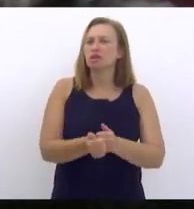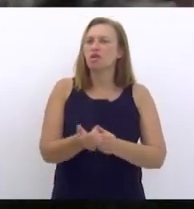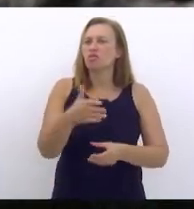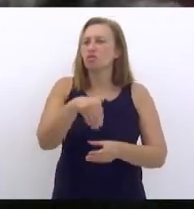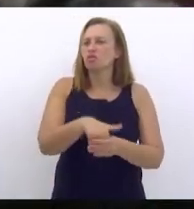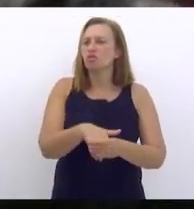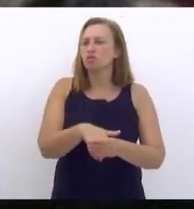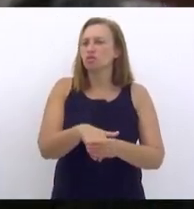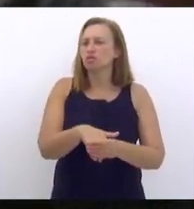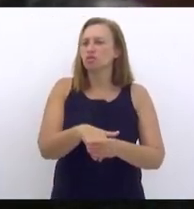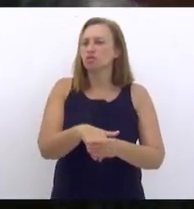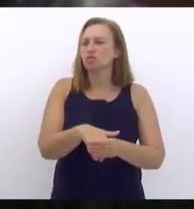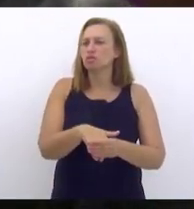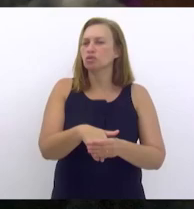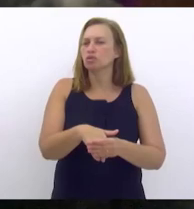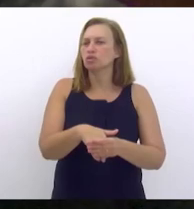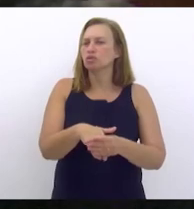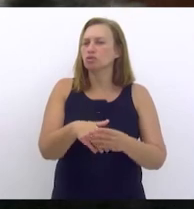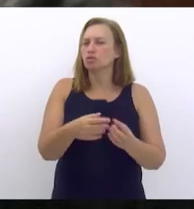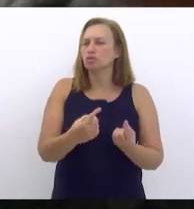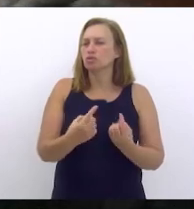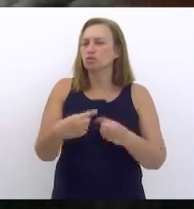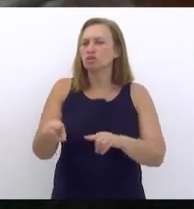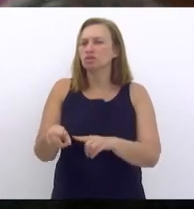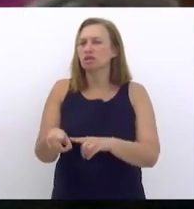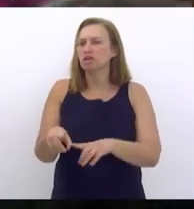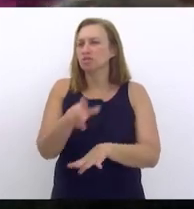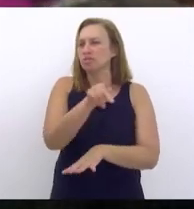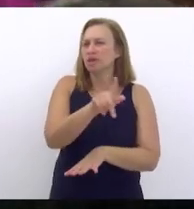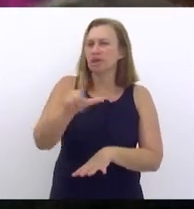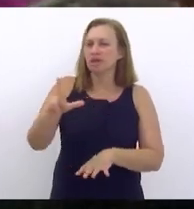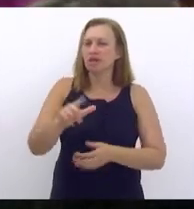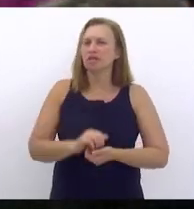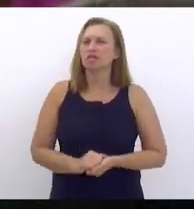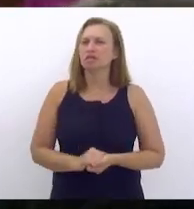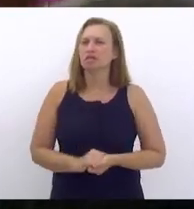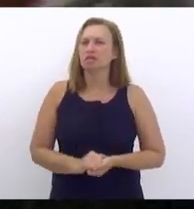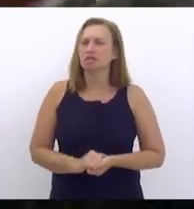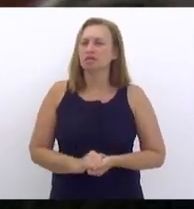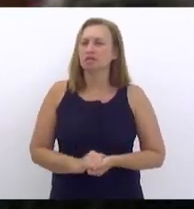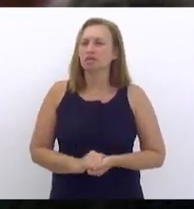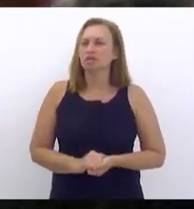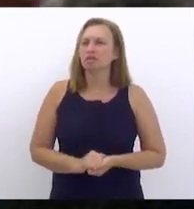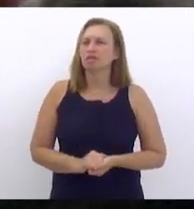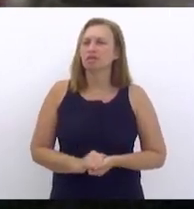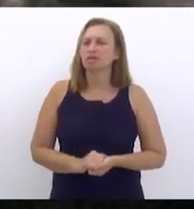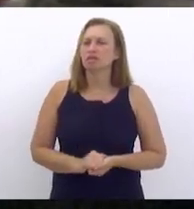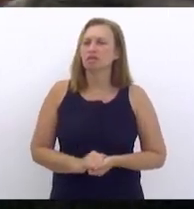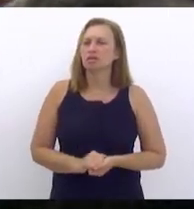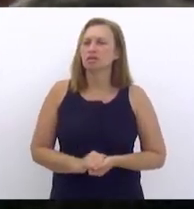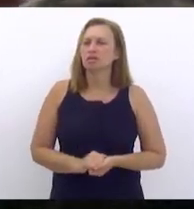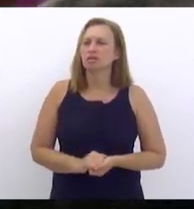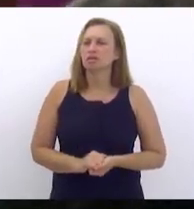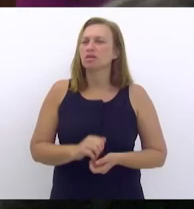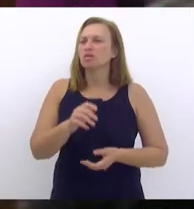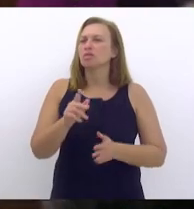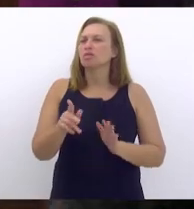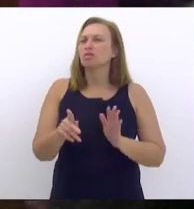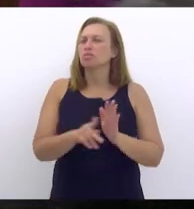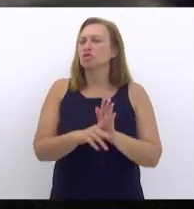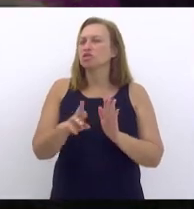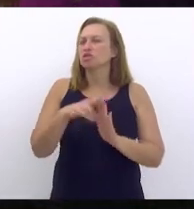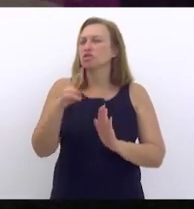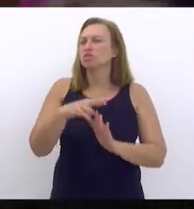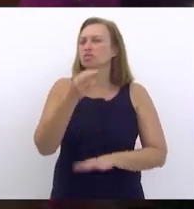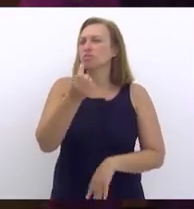contrário pela bancada do PL e do PTB também no projeto de resolução